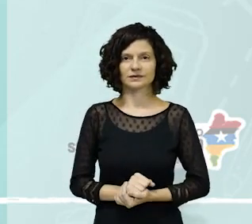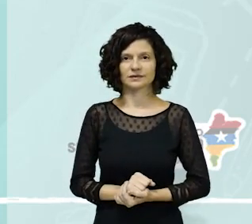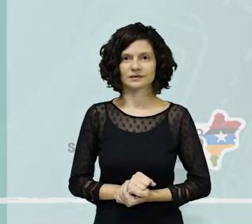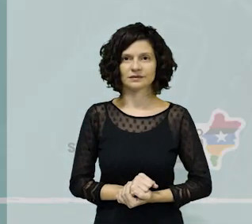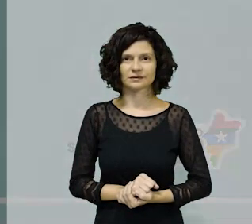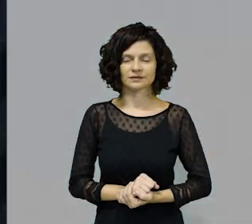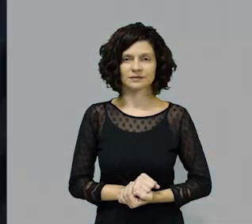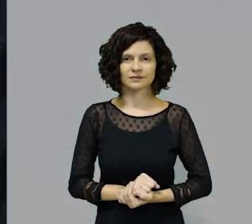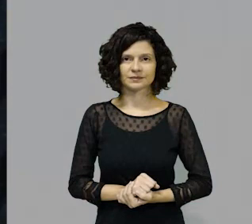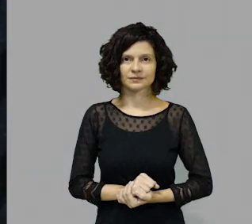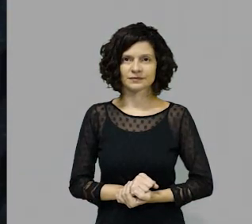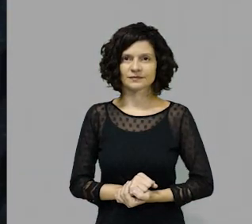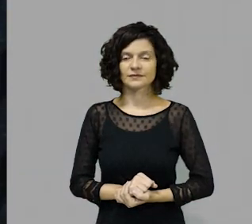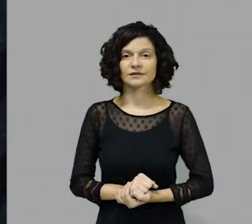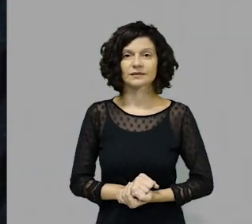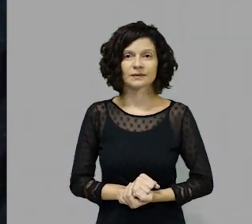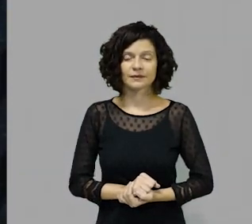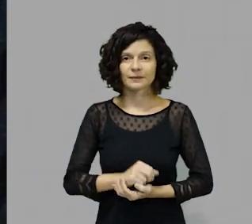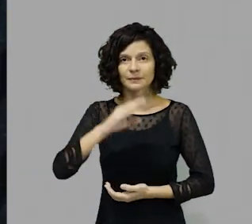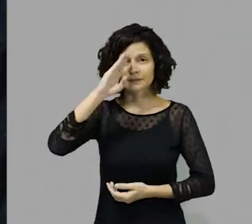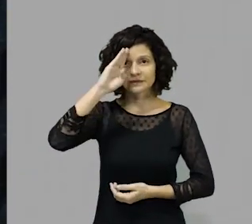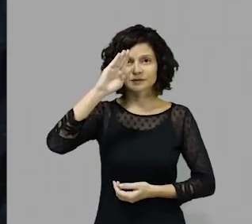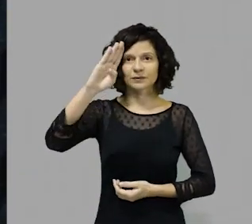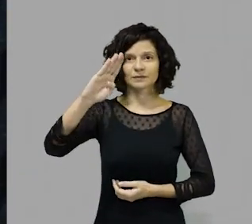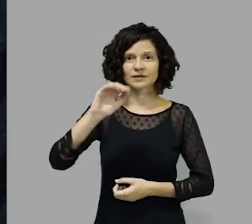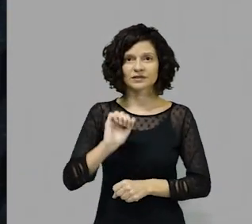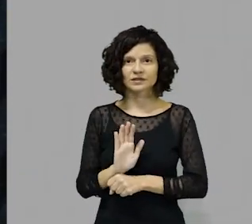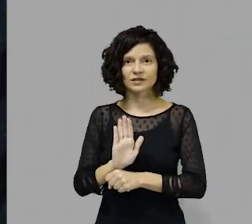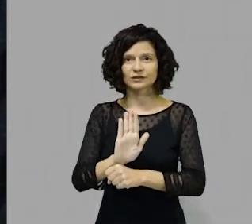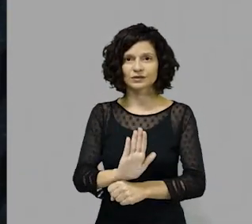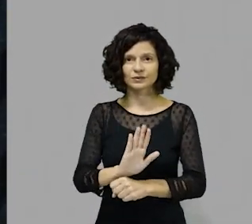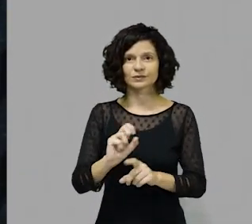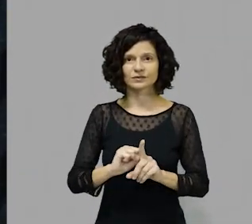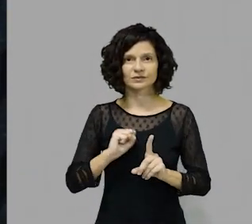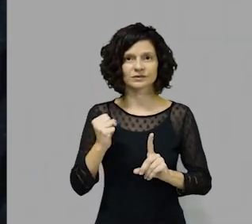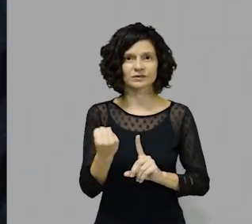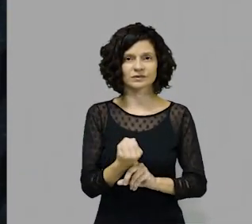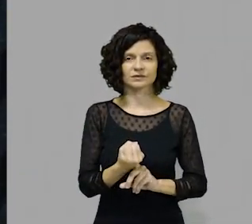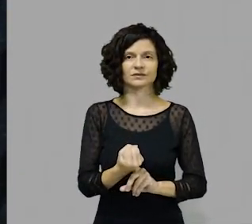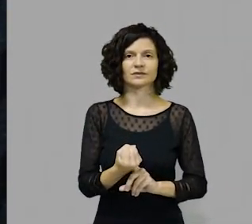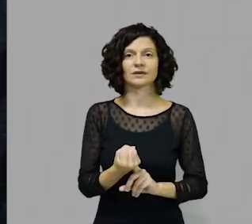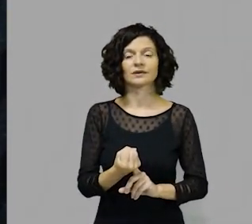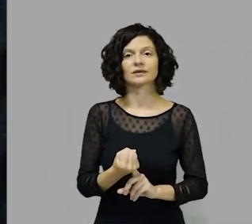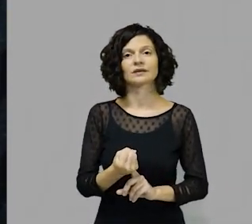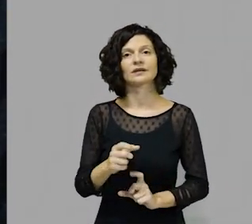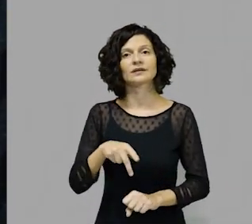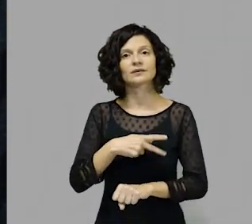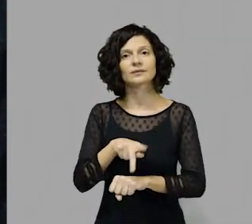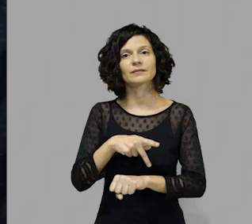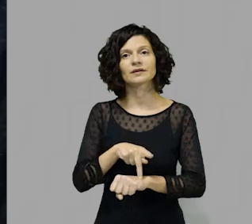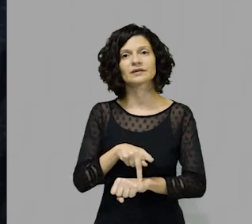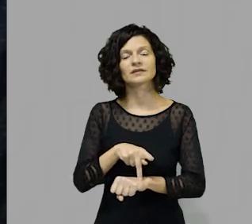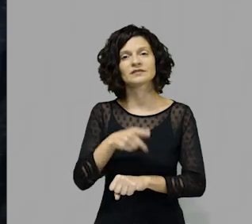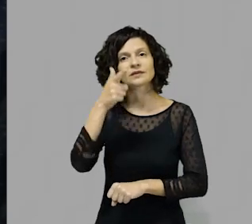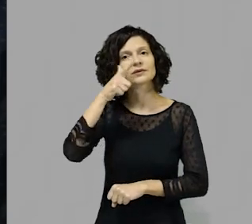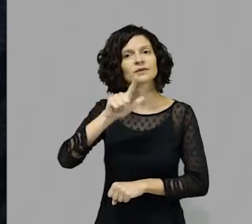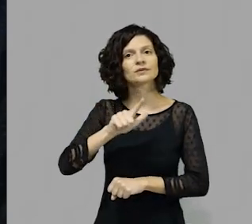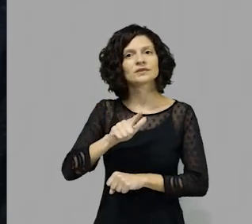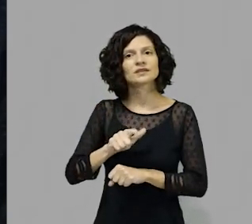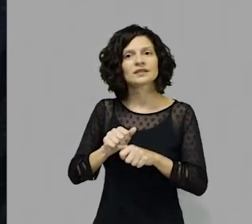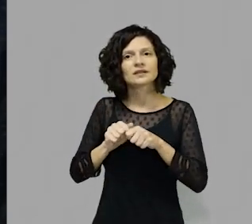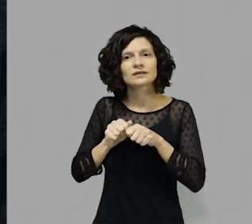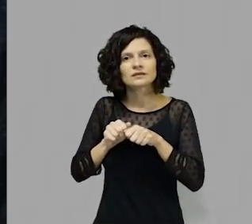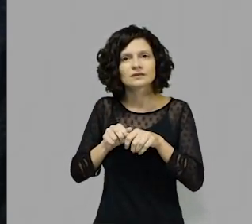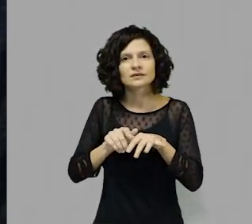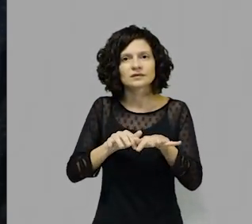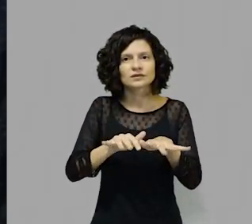dessas políticas públicas, sobretudo de assistência social, que o Estado vai determinar a distribuição social da renda, seja de forma